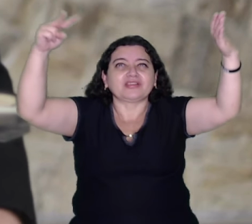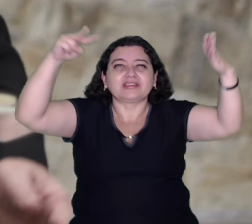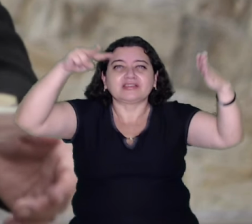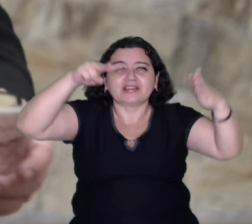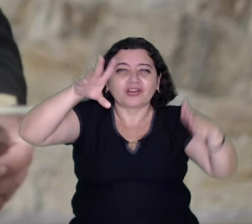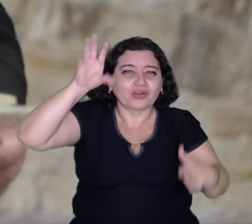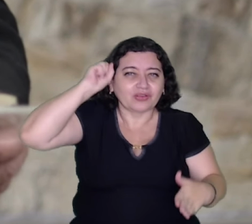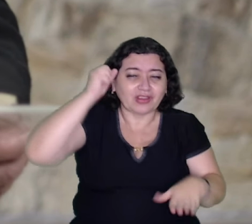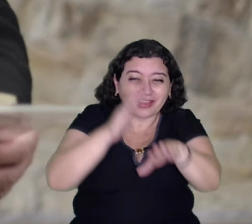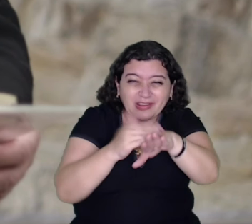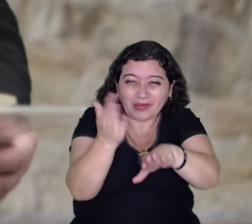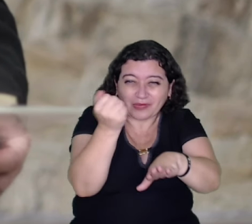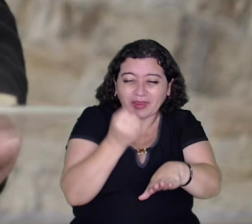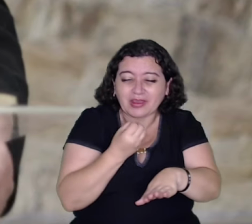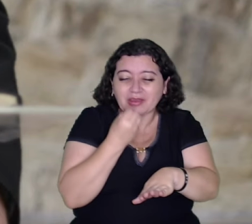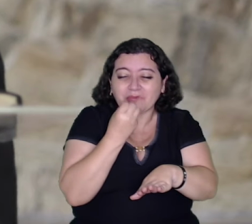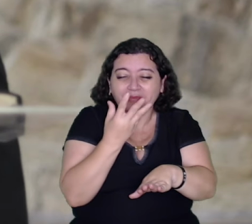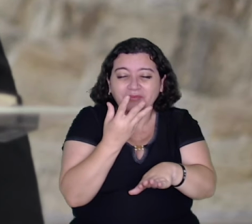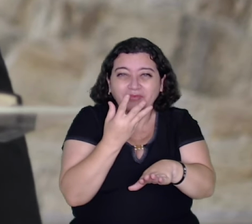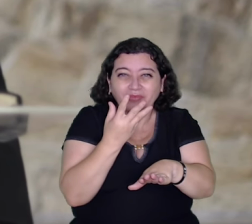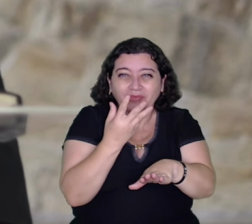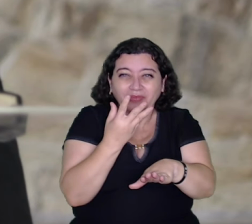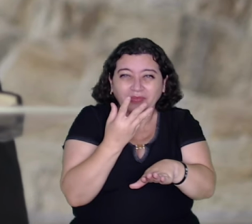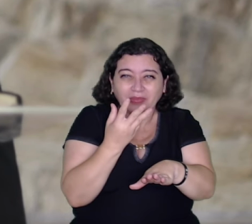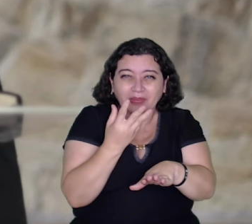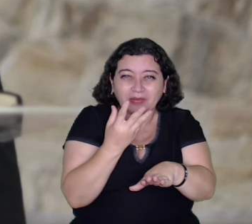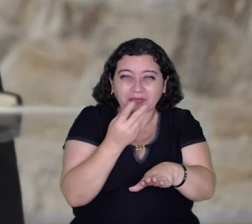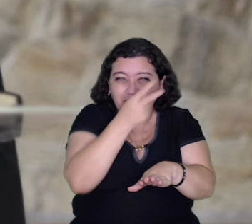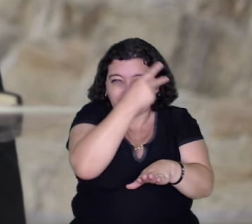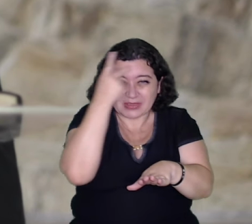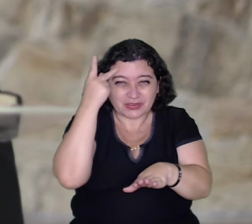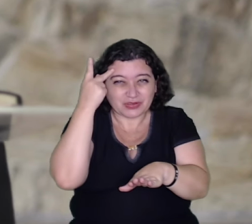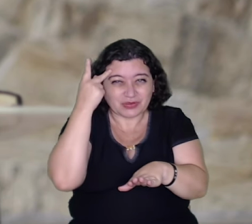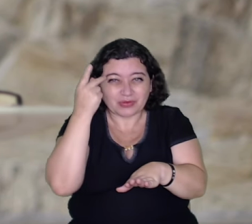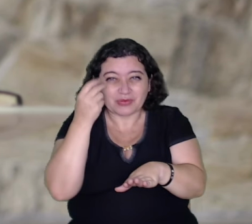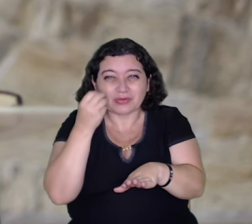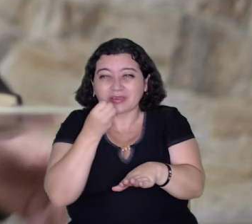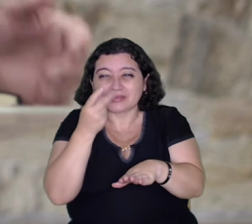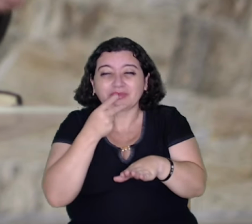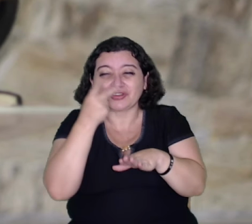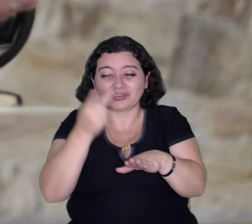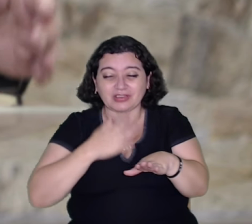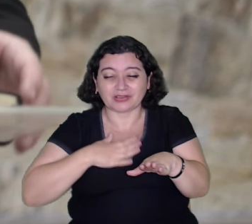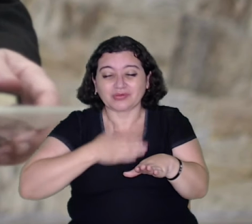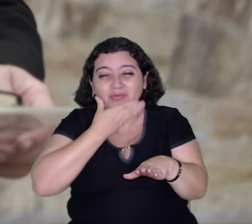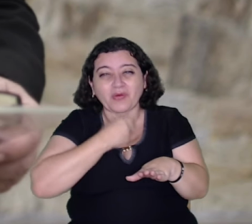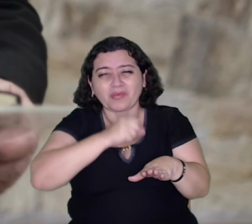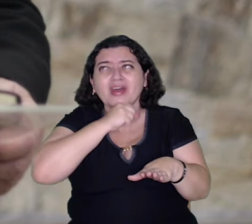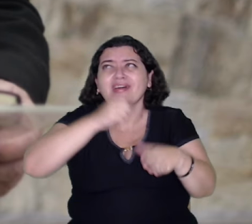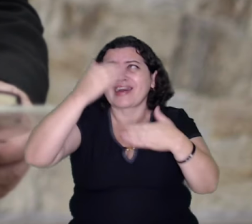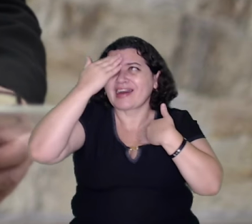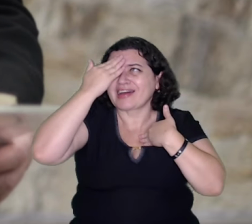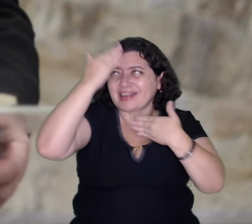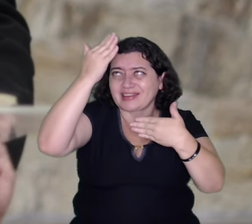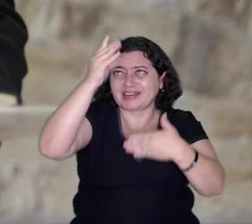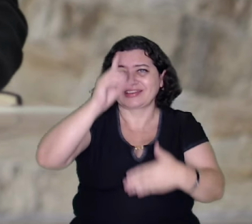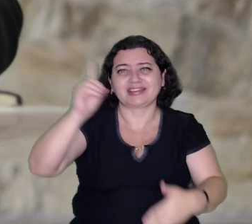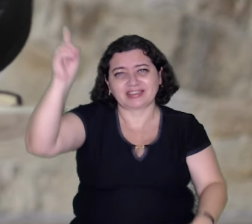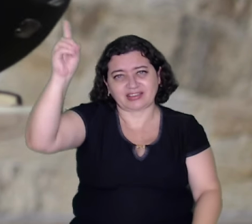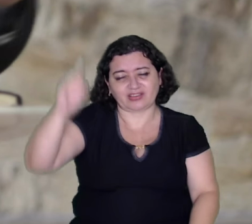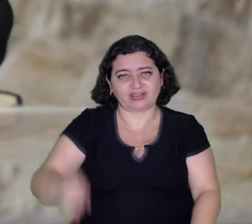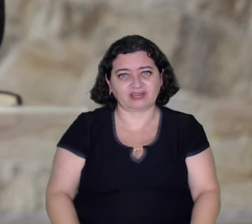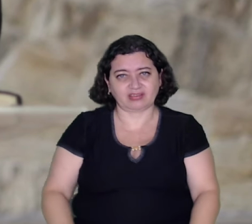Pai. Que coisa maravilhosa. Olha que promessa gloriosa. Agradeça a Ele por isso, queridos. Não